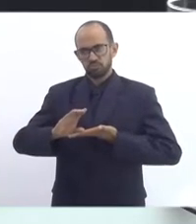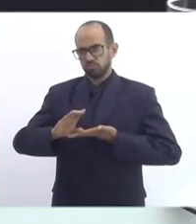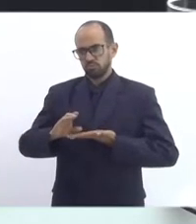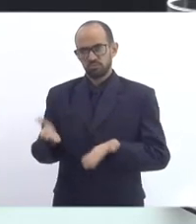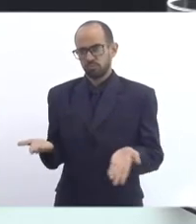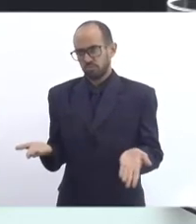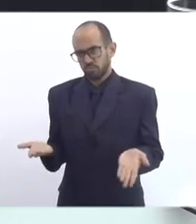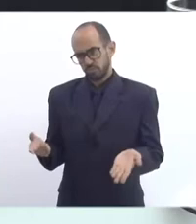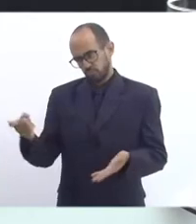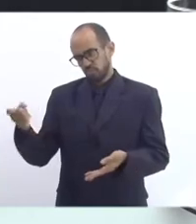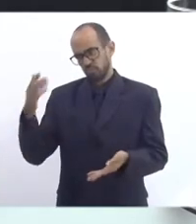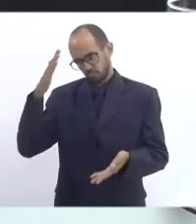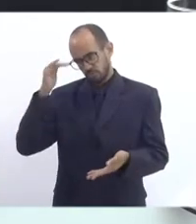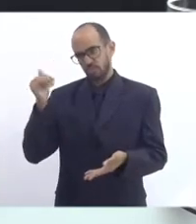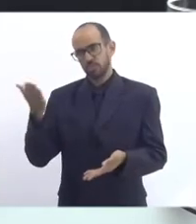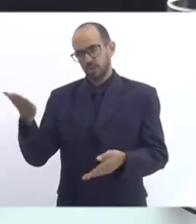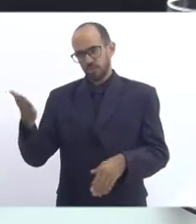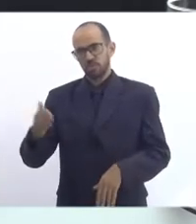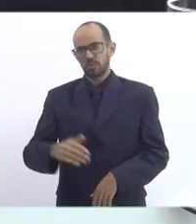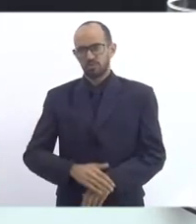senhora sabe bem disso.